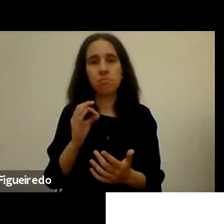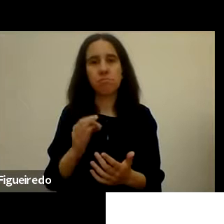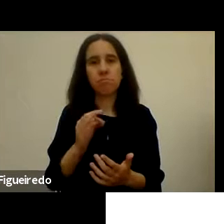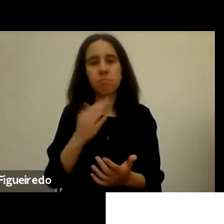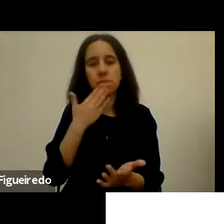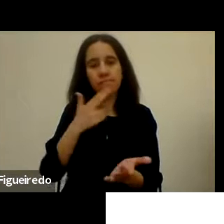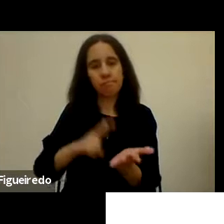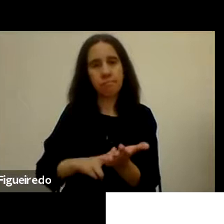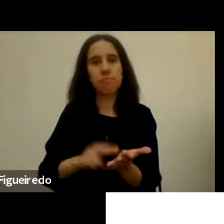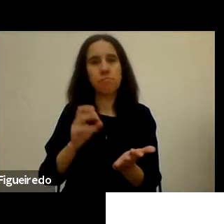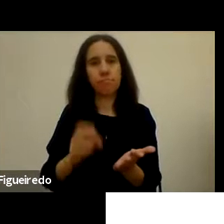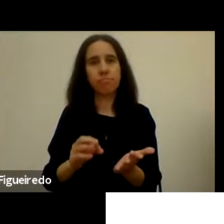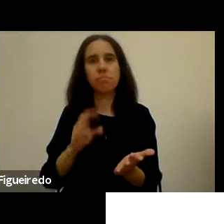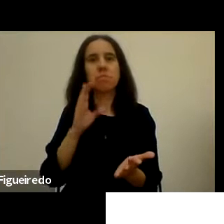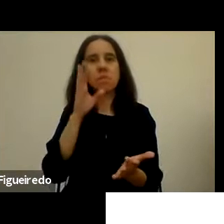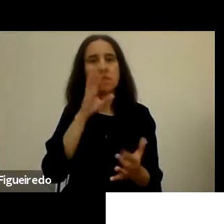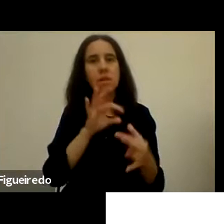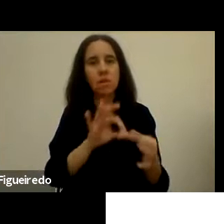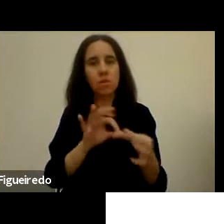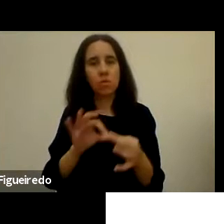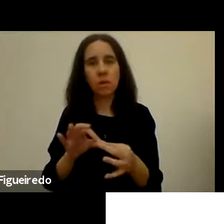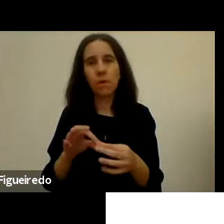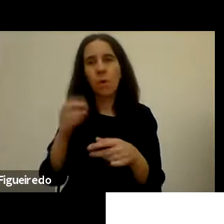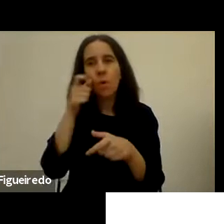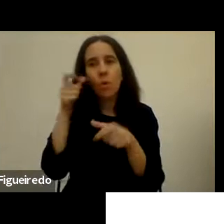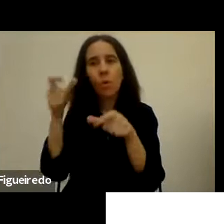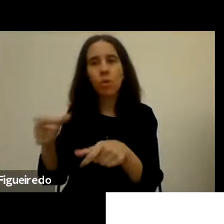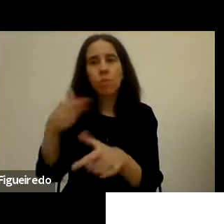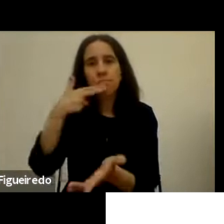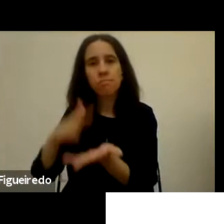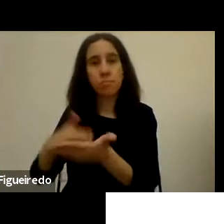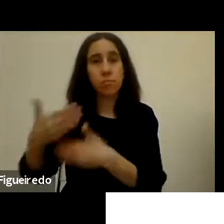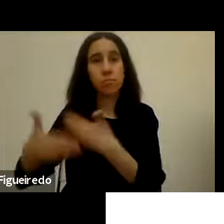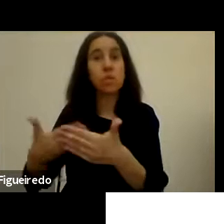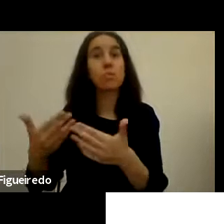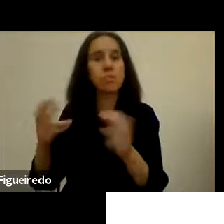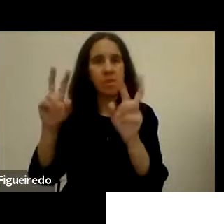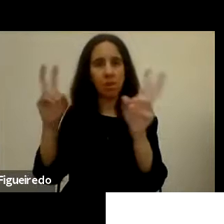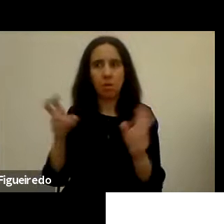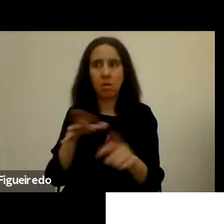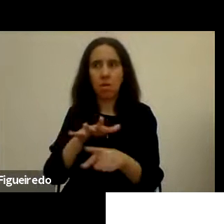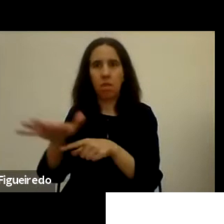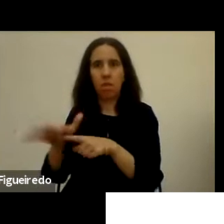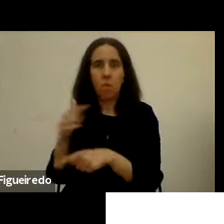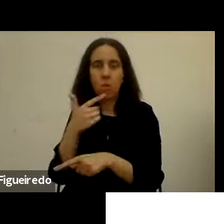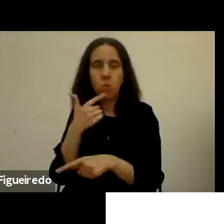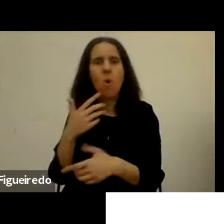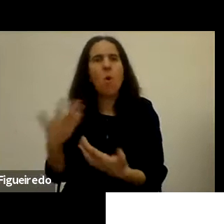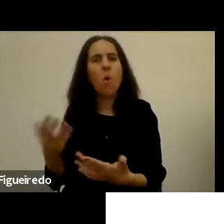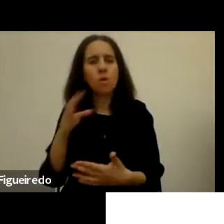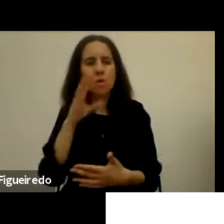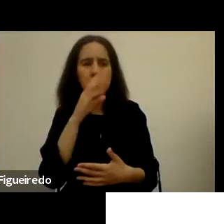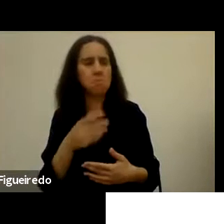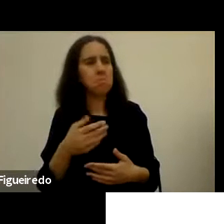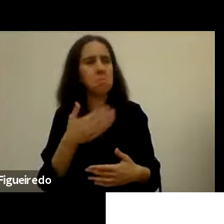teremos que articular processos de controlo efetivos, porque estamos a falar de coisas de grande impacto, ou se podemos apostar na